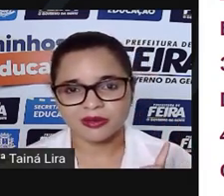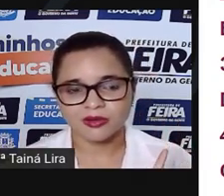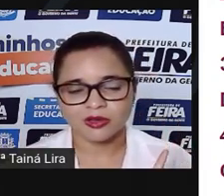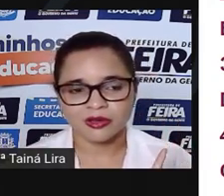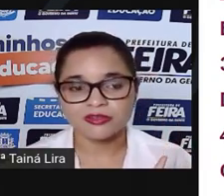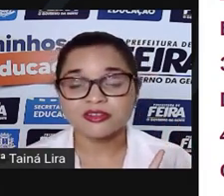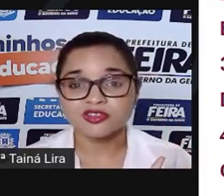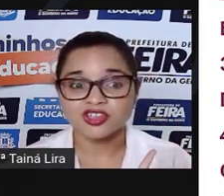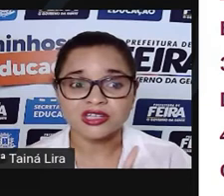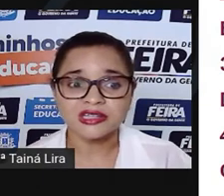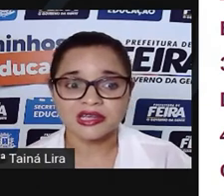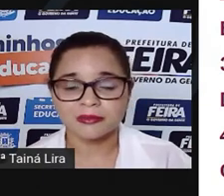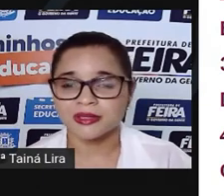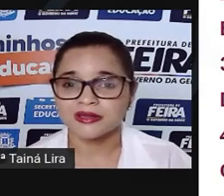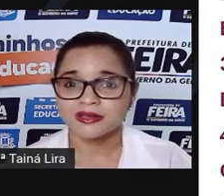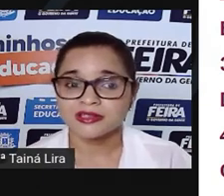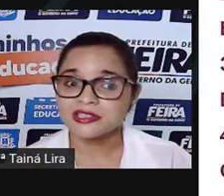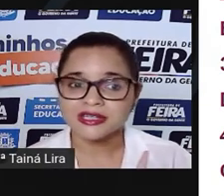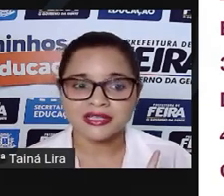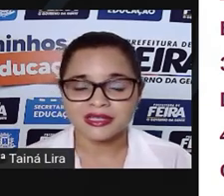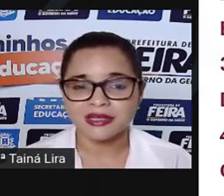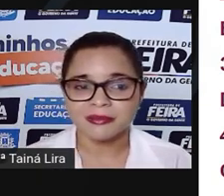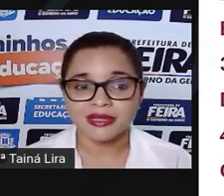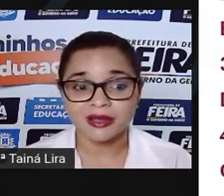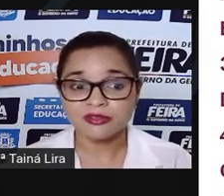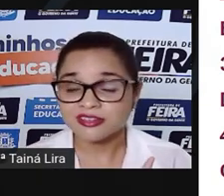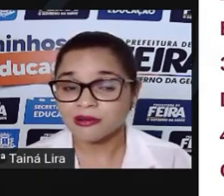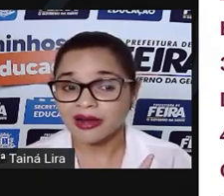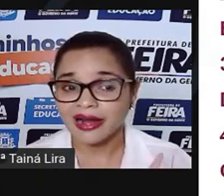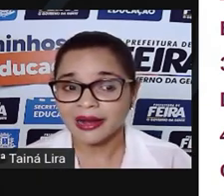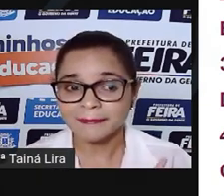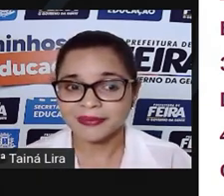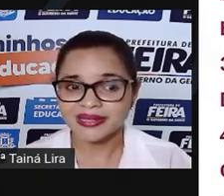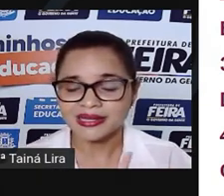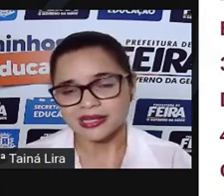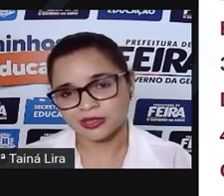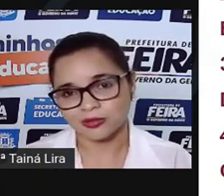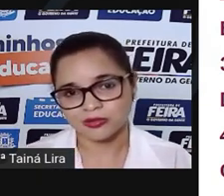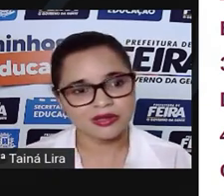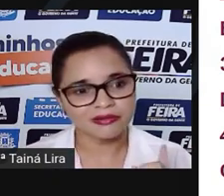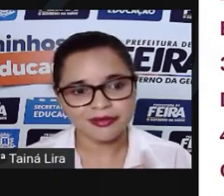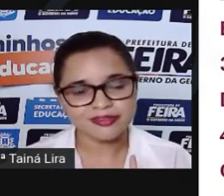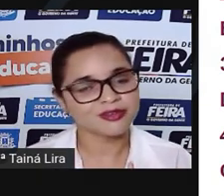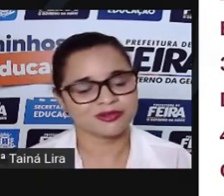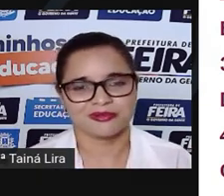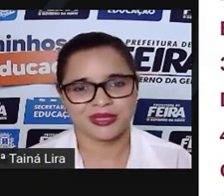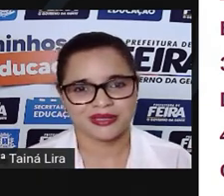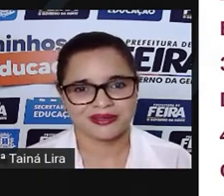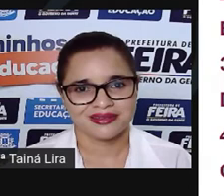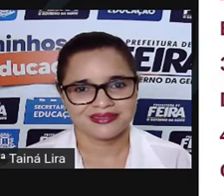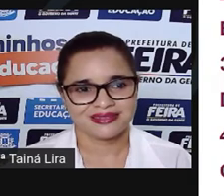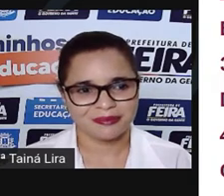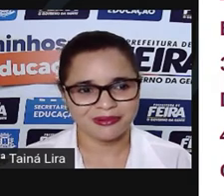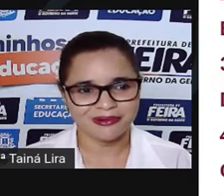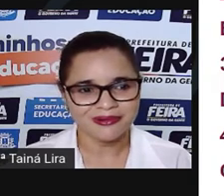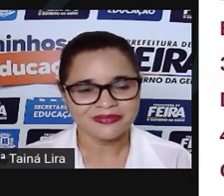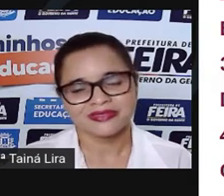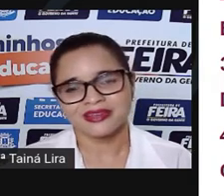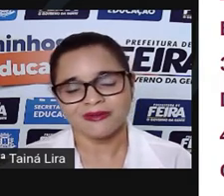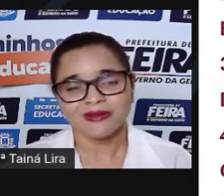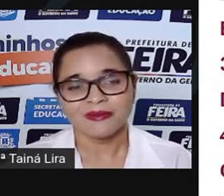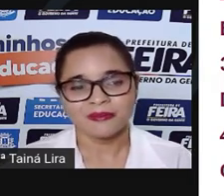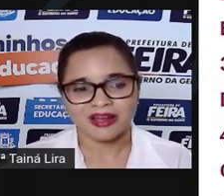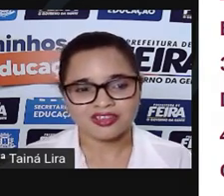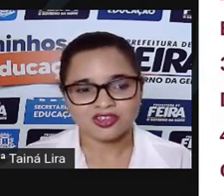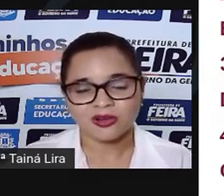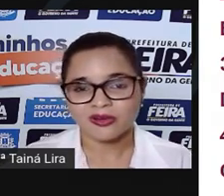pedir para colocar o seu nickname. Nickname é o seu apelido, não é o seu nome, tá bom?